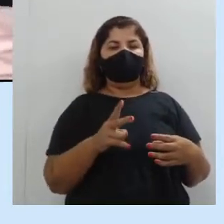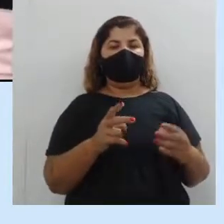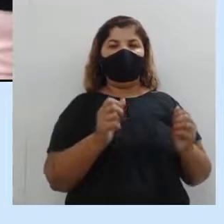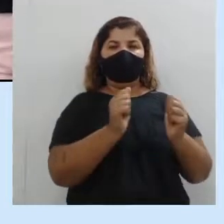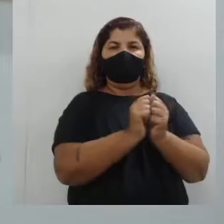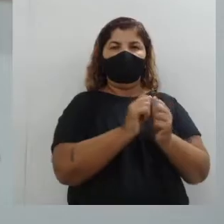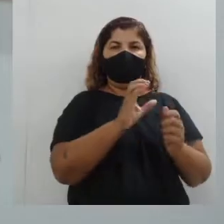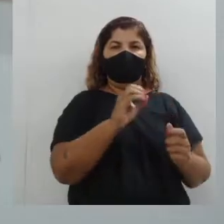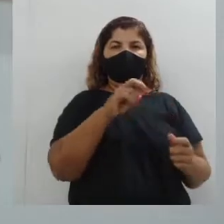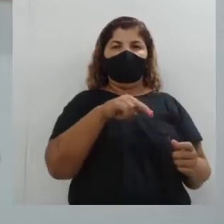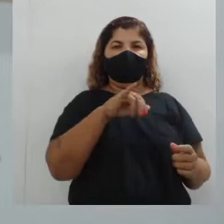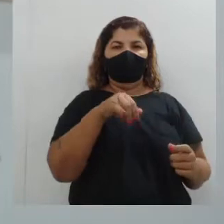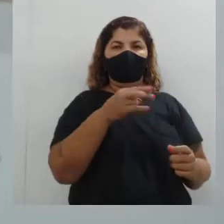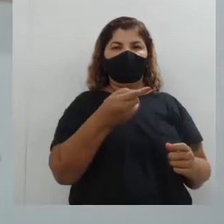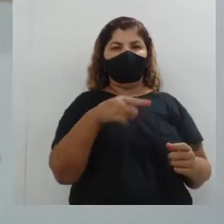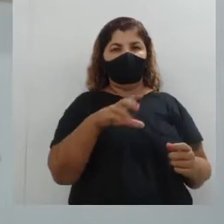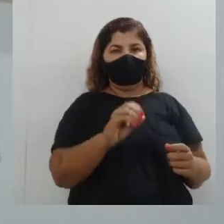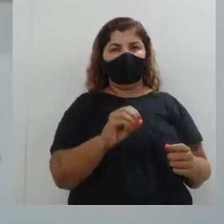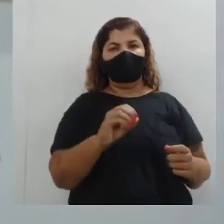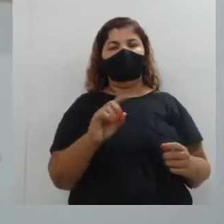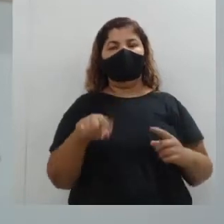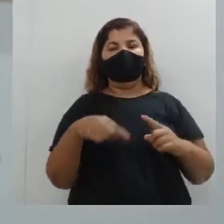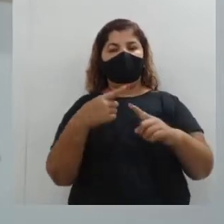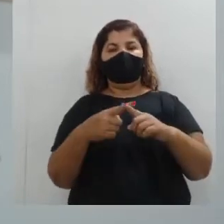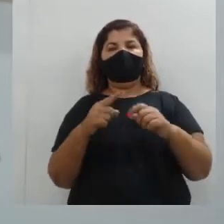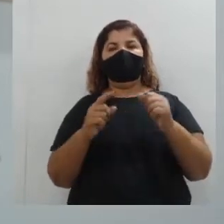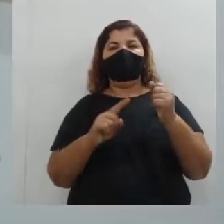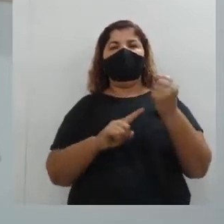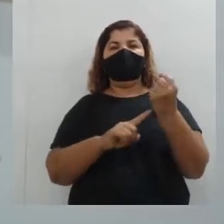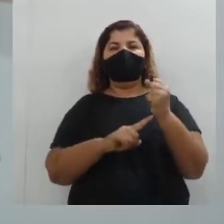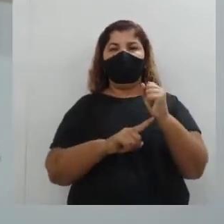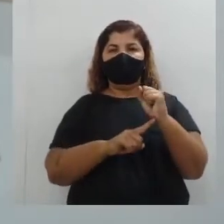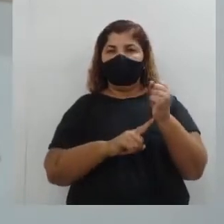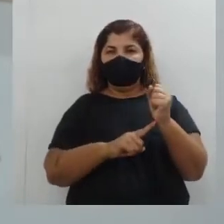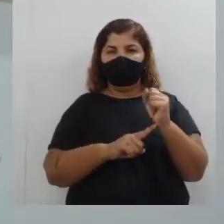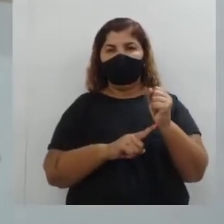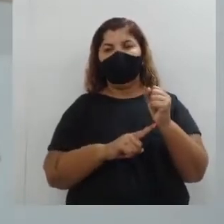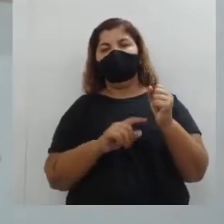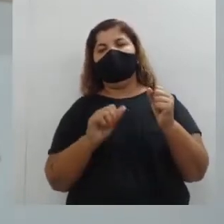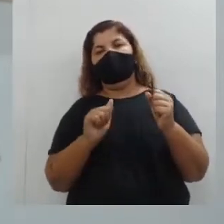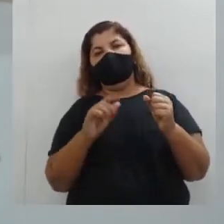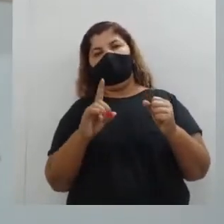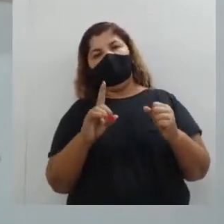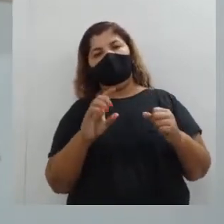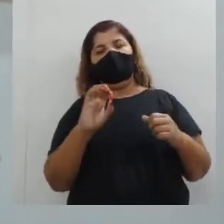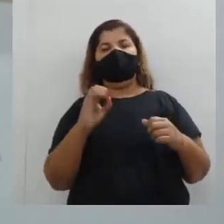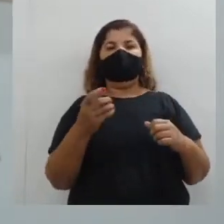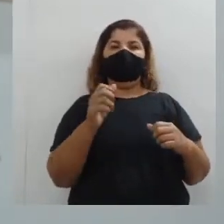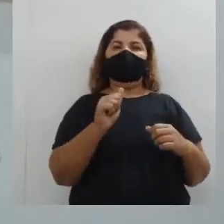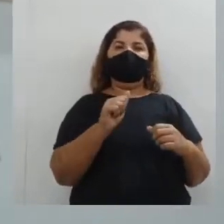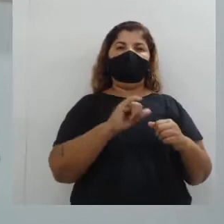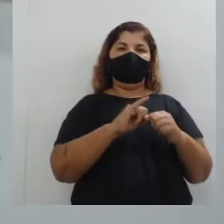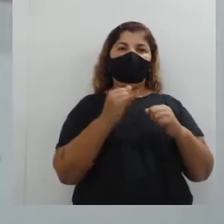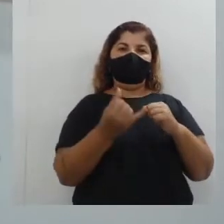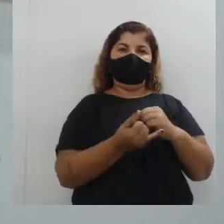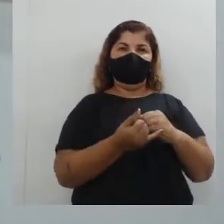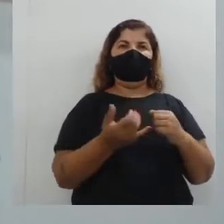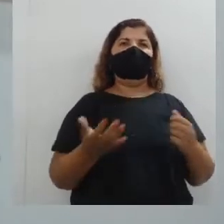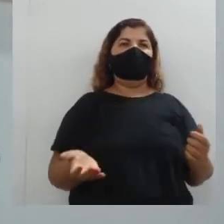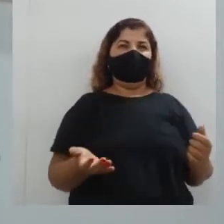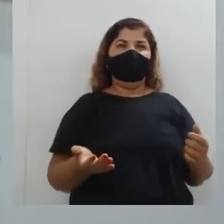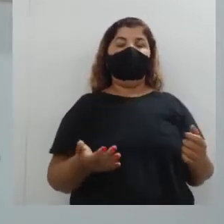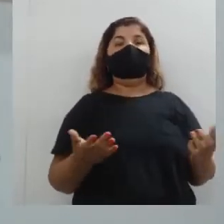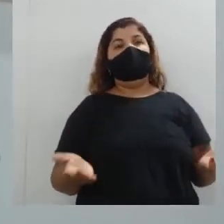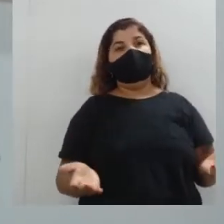e acrescidas de um substantivo, um advérbio ou um adjetivo. Não. Com certeza é